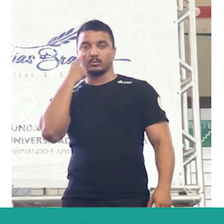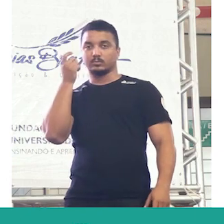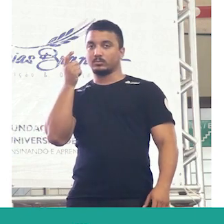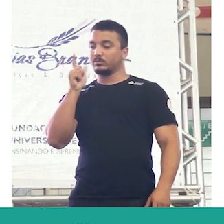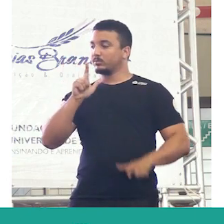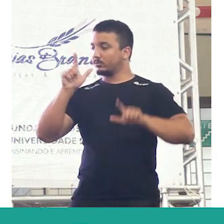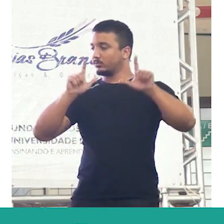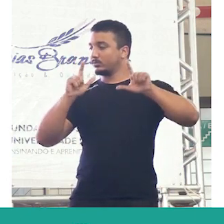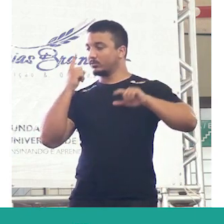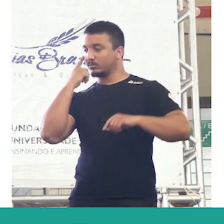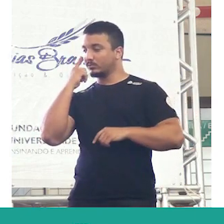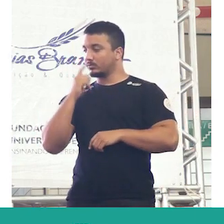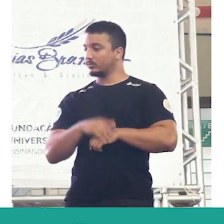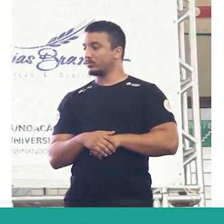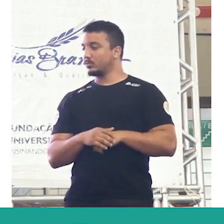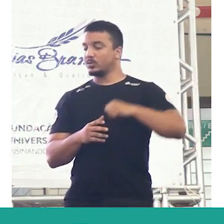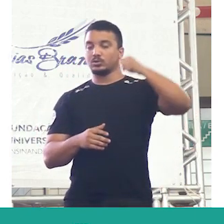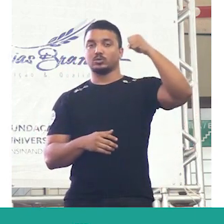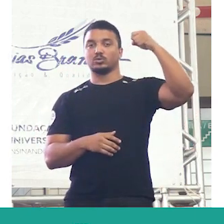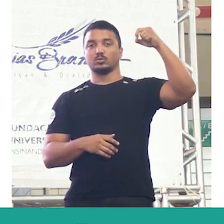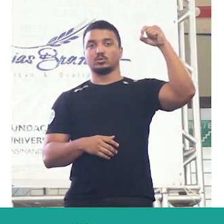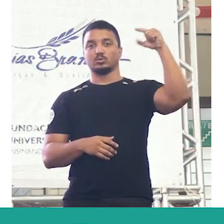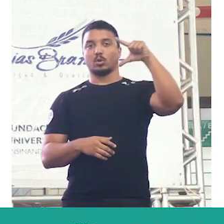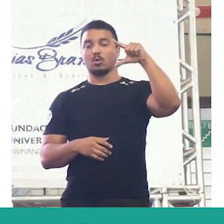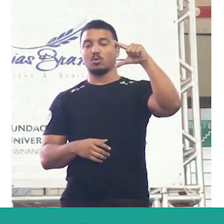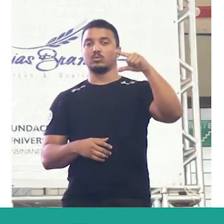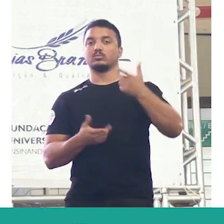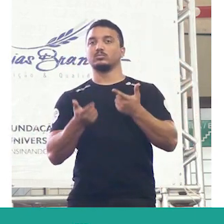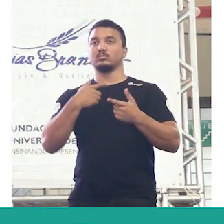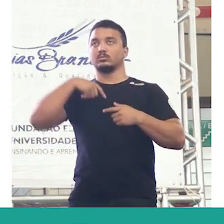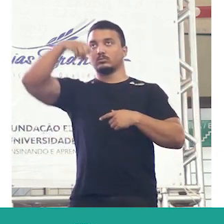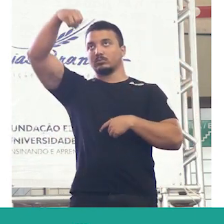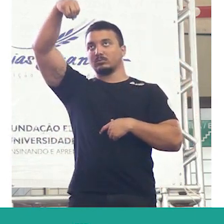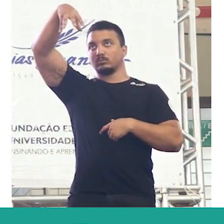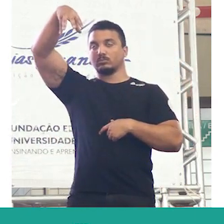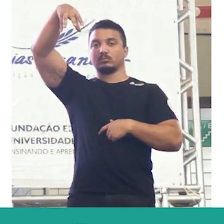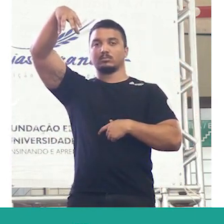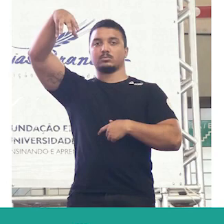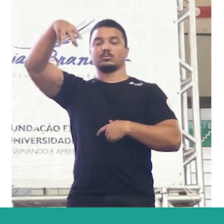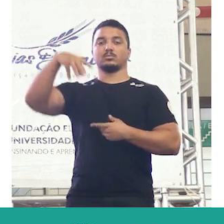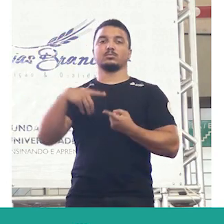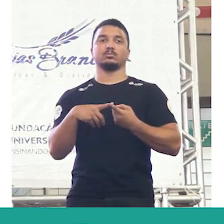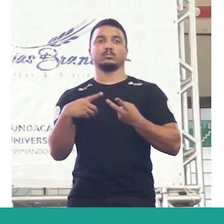tela. Sol. Uma